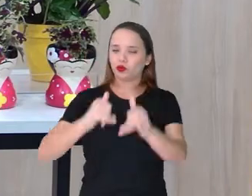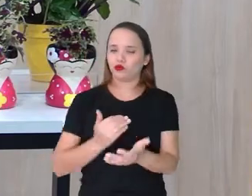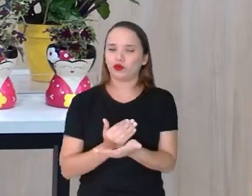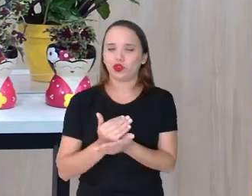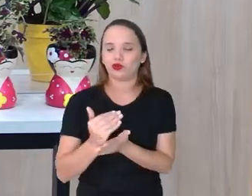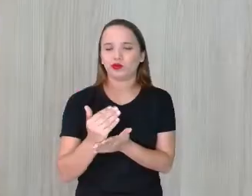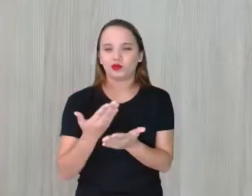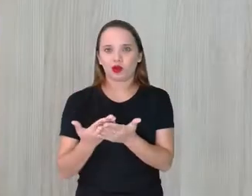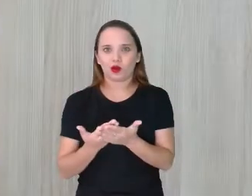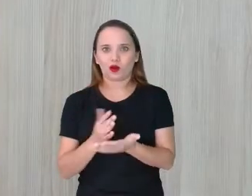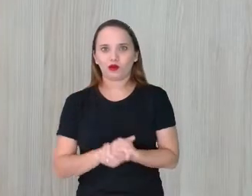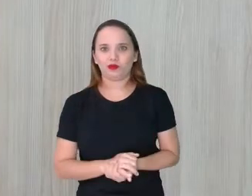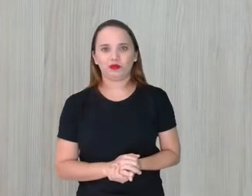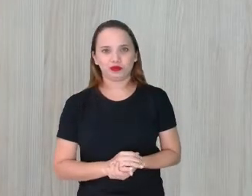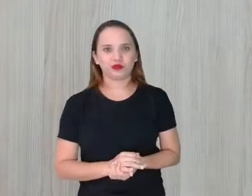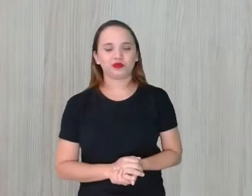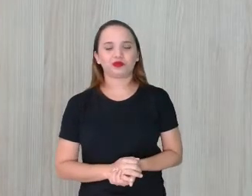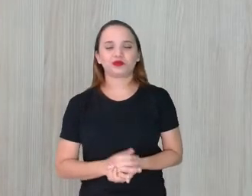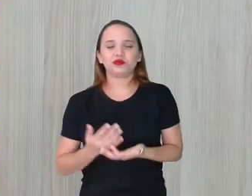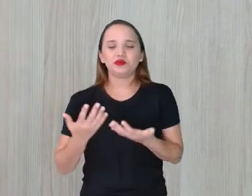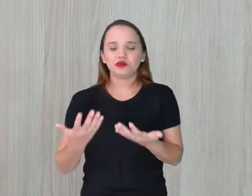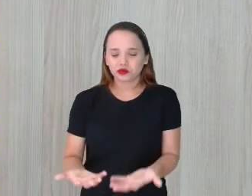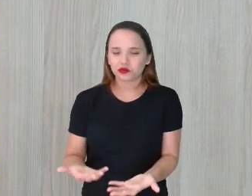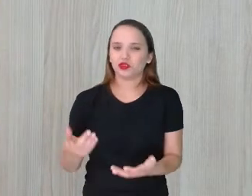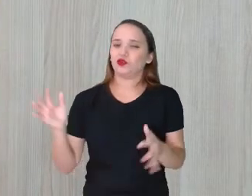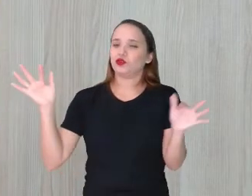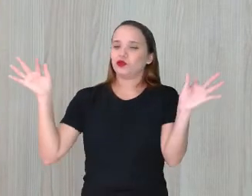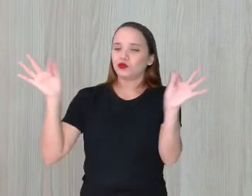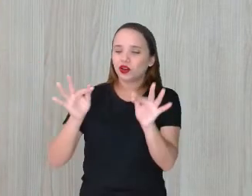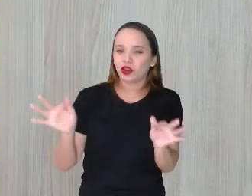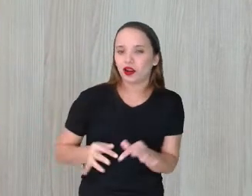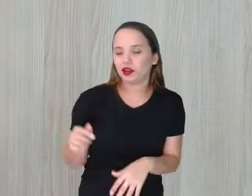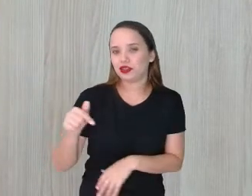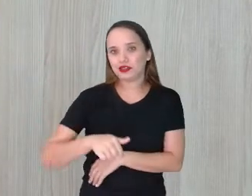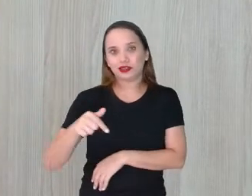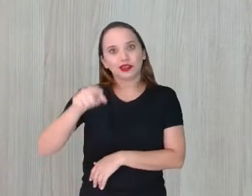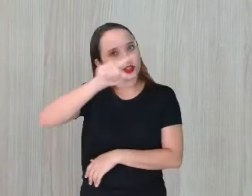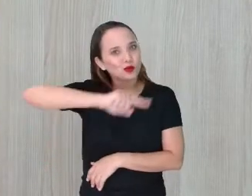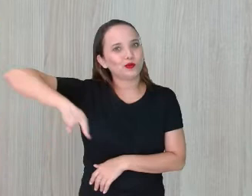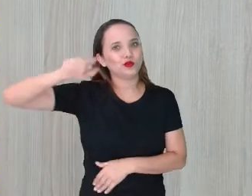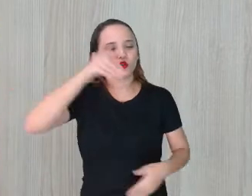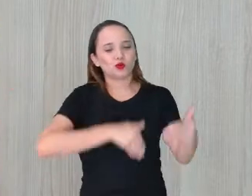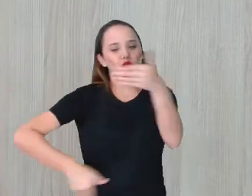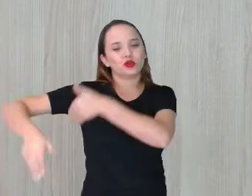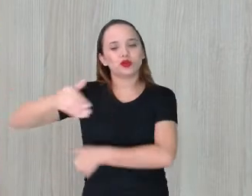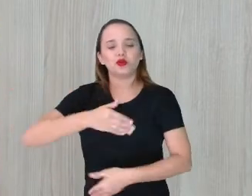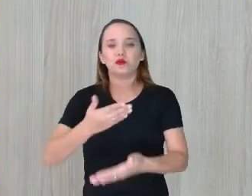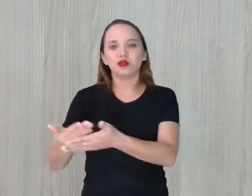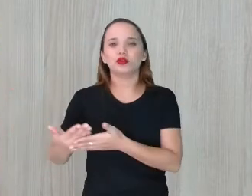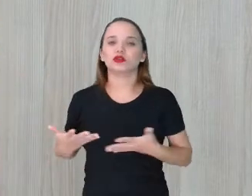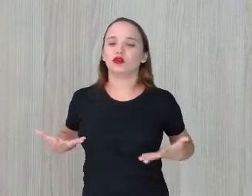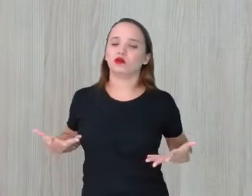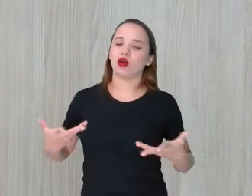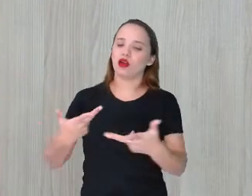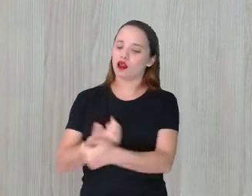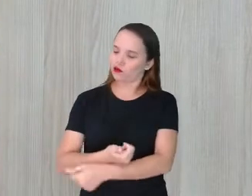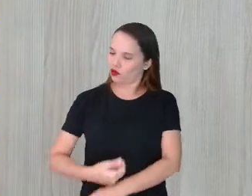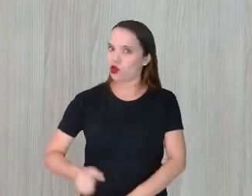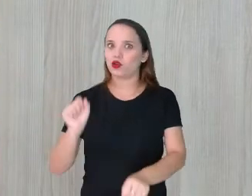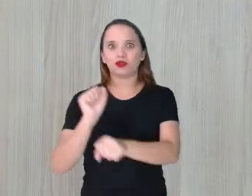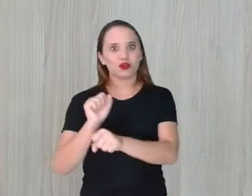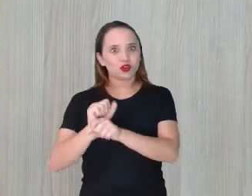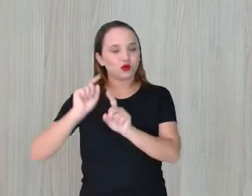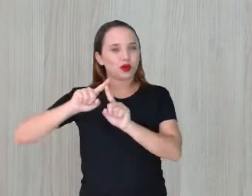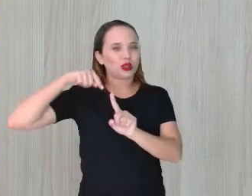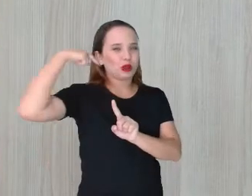nossa aula. Pois é, pessoal. Estou muito feliz aqui, né, de ter vocês nessa aula maravilhosa de fotossíntese e aguardo vocês